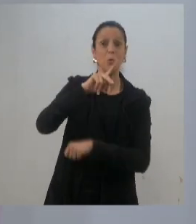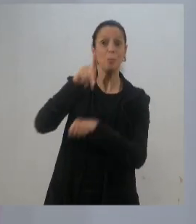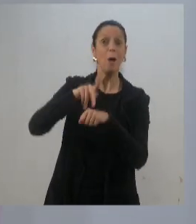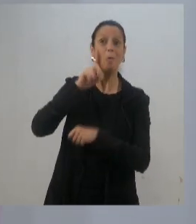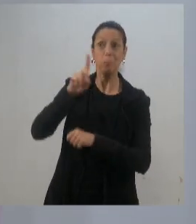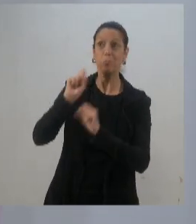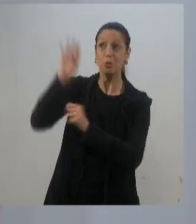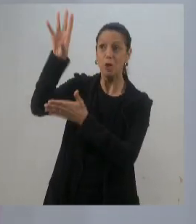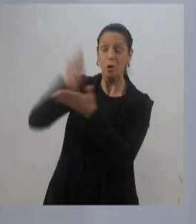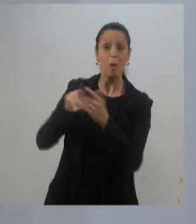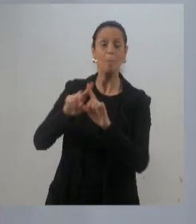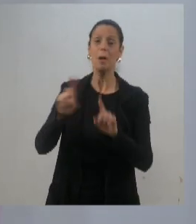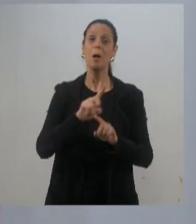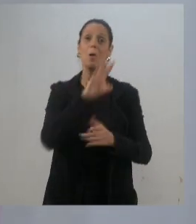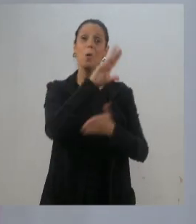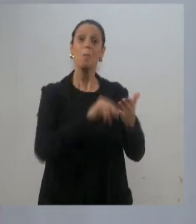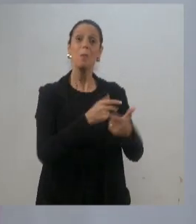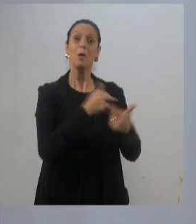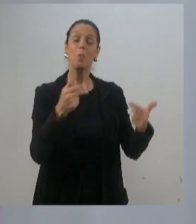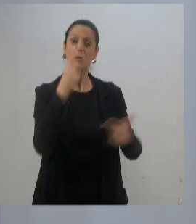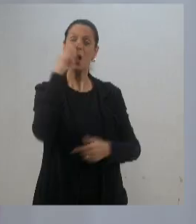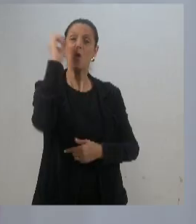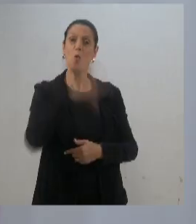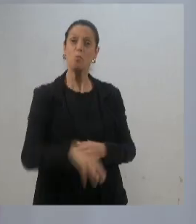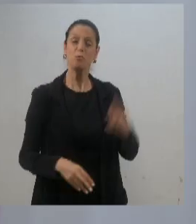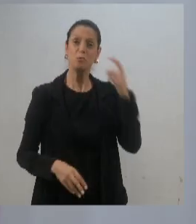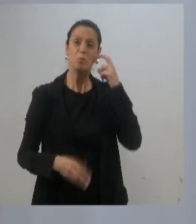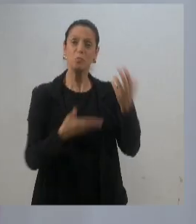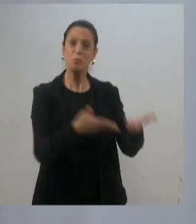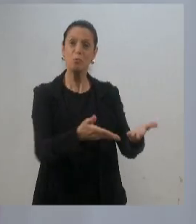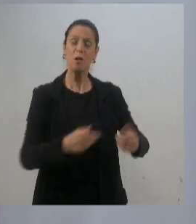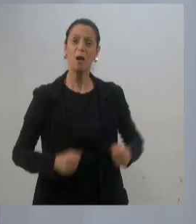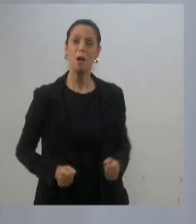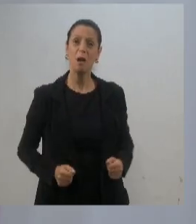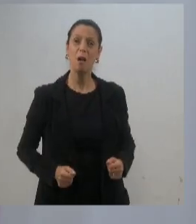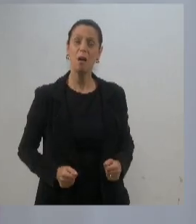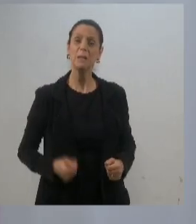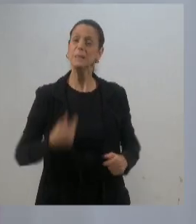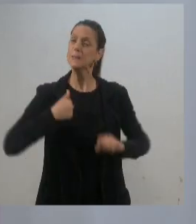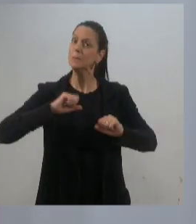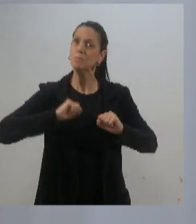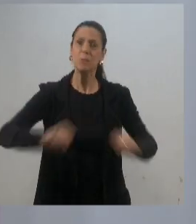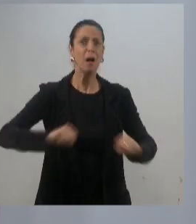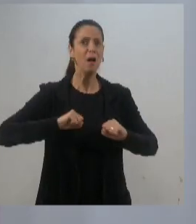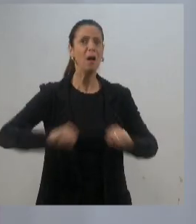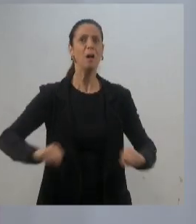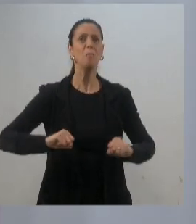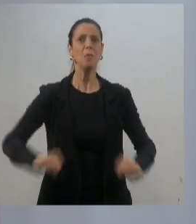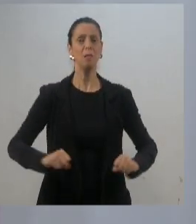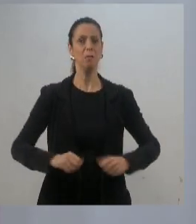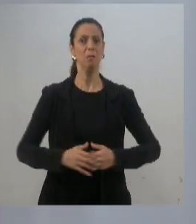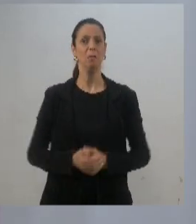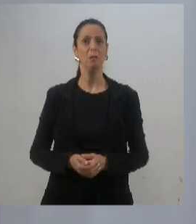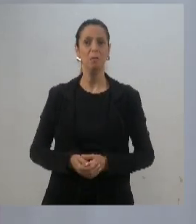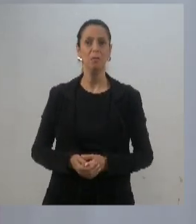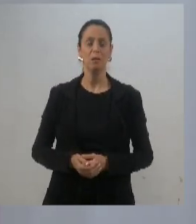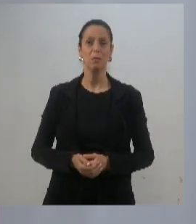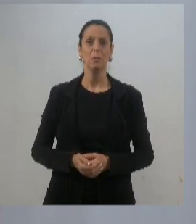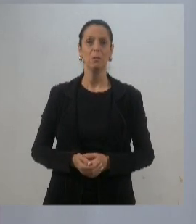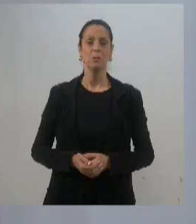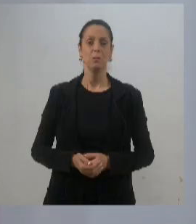copia? É só esse lixo de cultura? Isso me indigna, senhores.